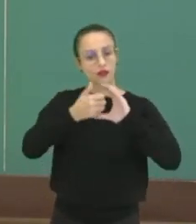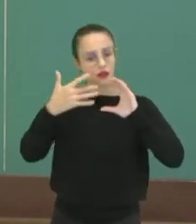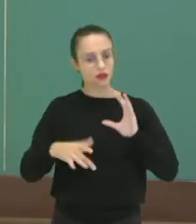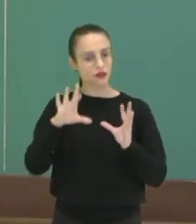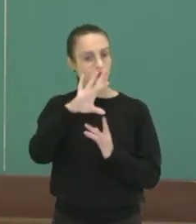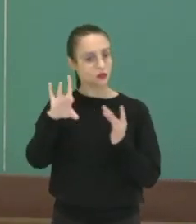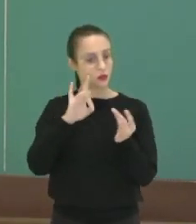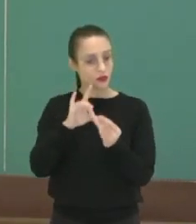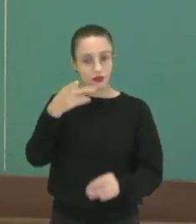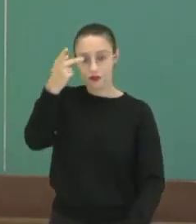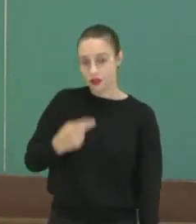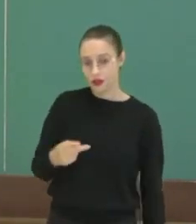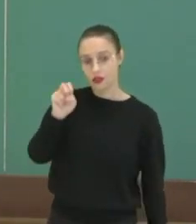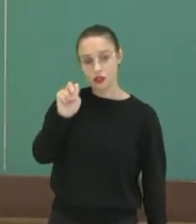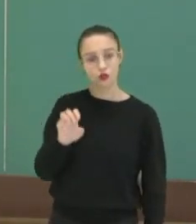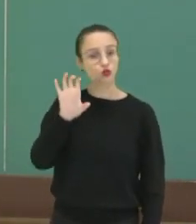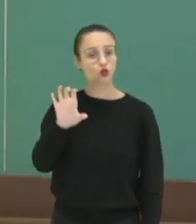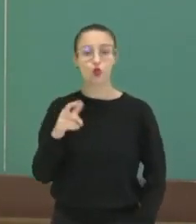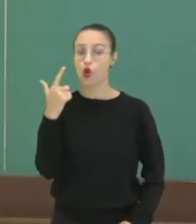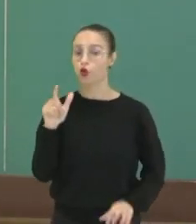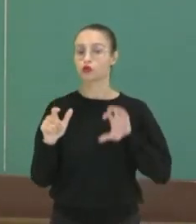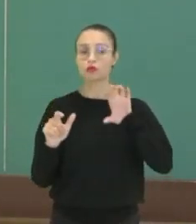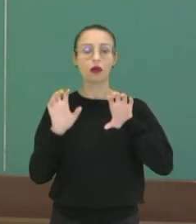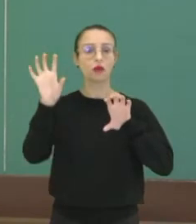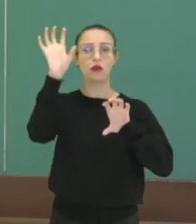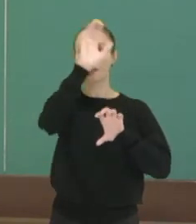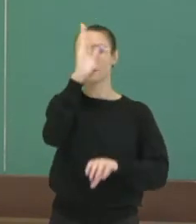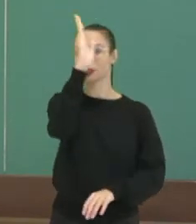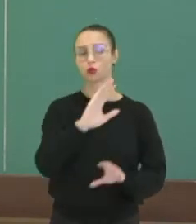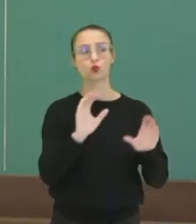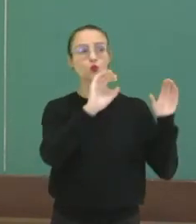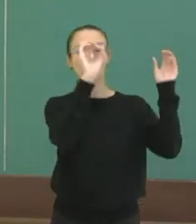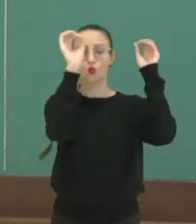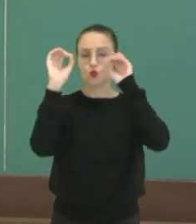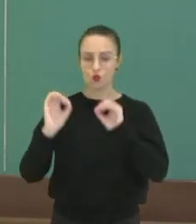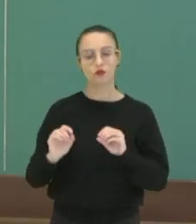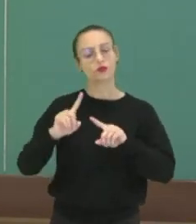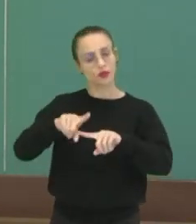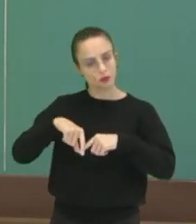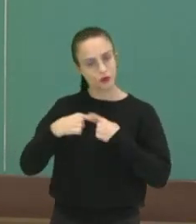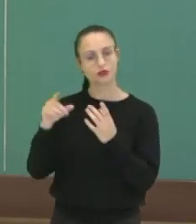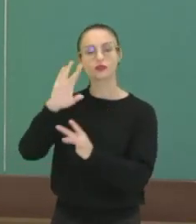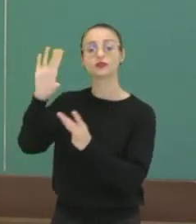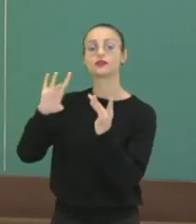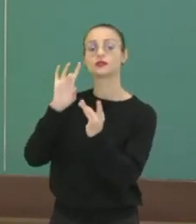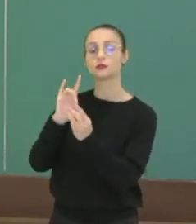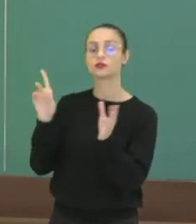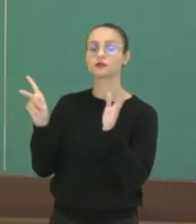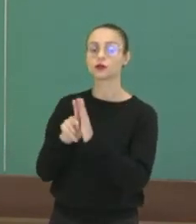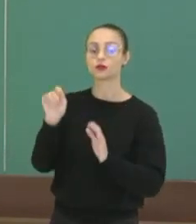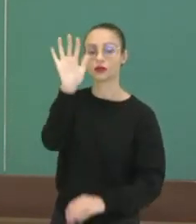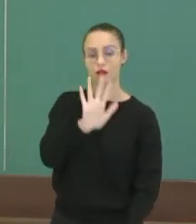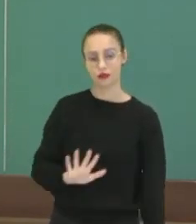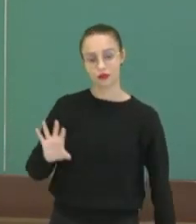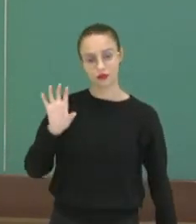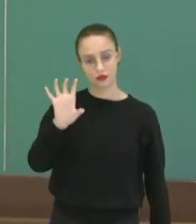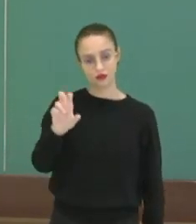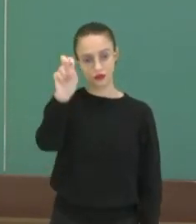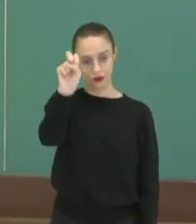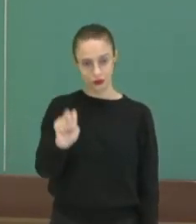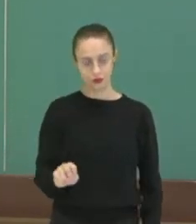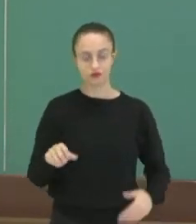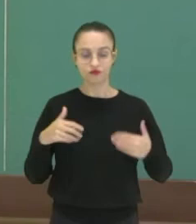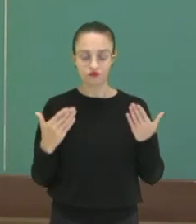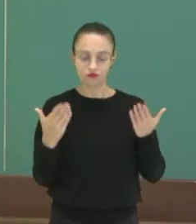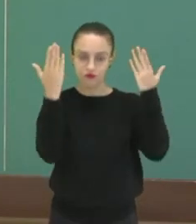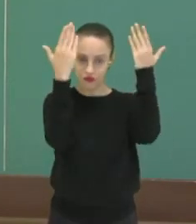específica daqui que não acontece em outras regiões do Brasil. Por isso é específico da paisagem da região sul, quando a